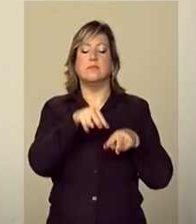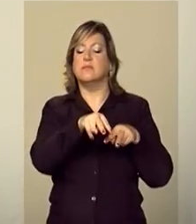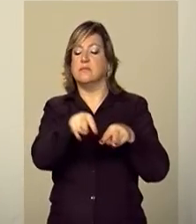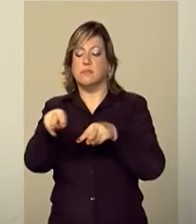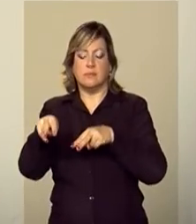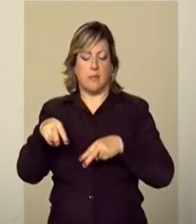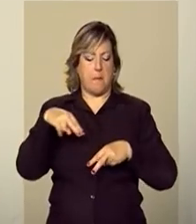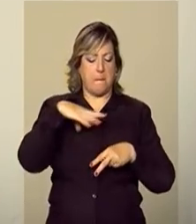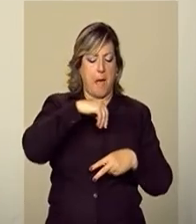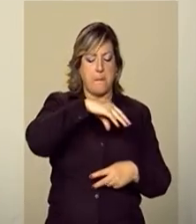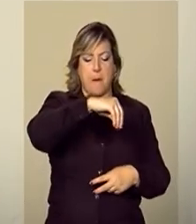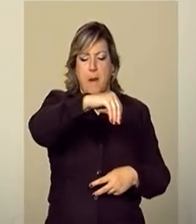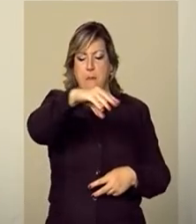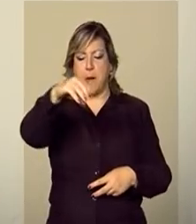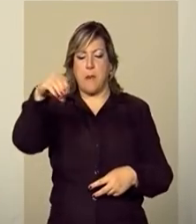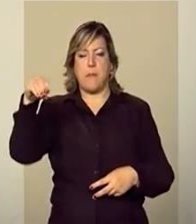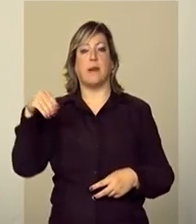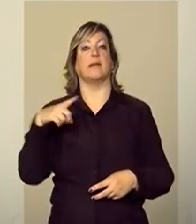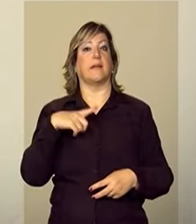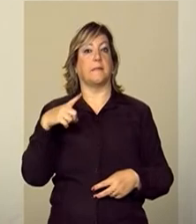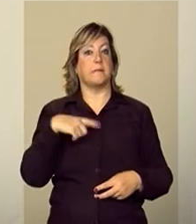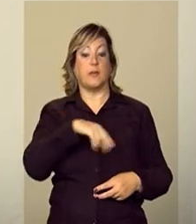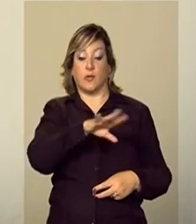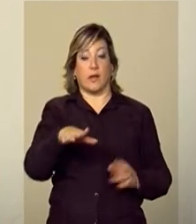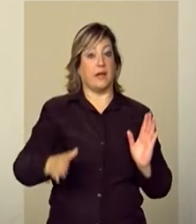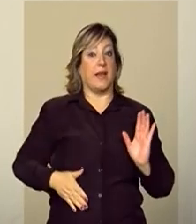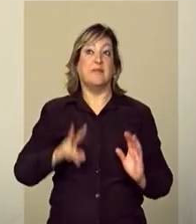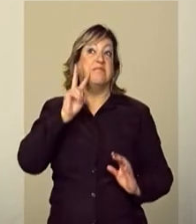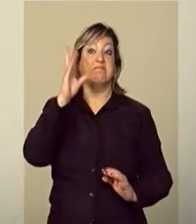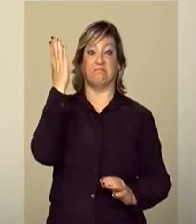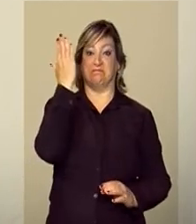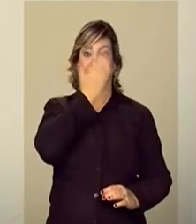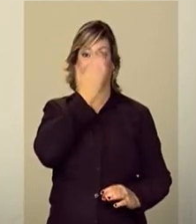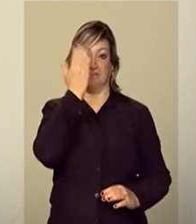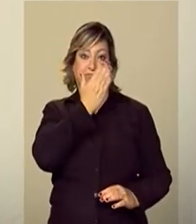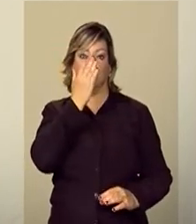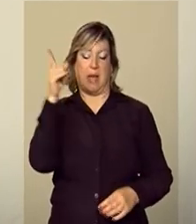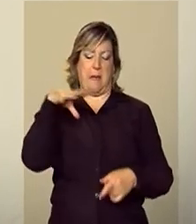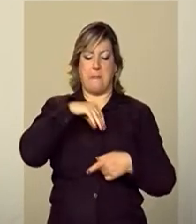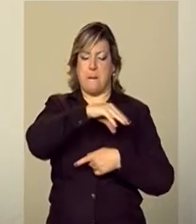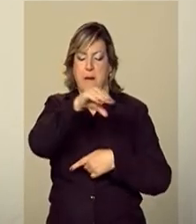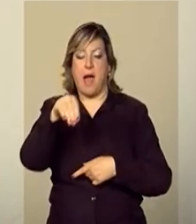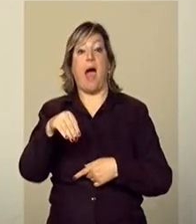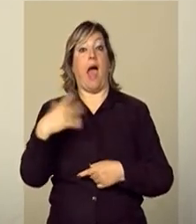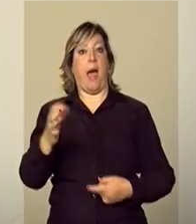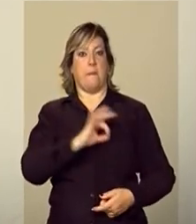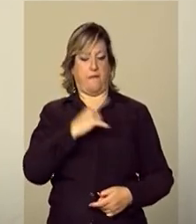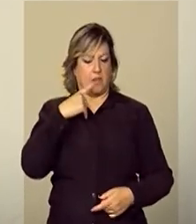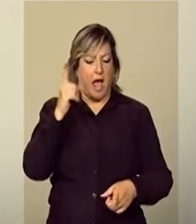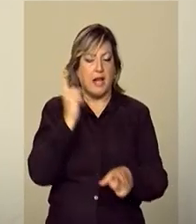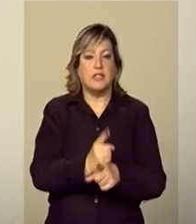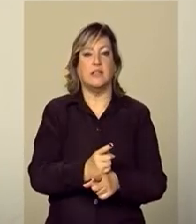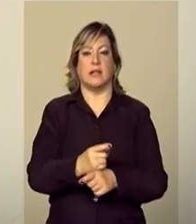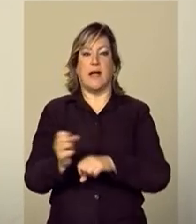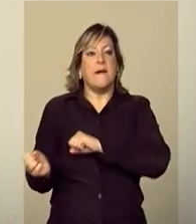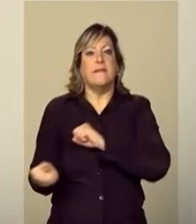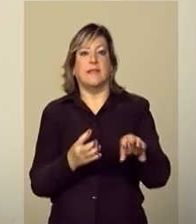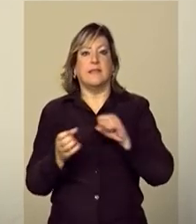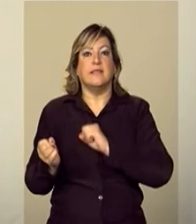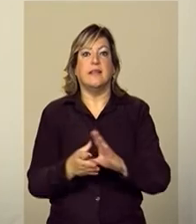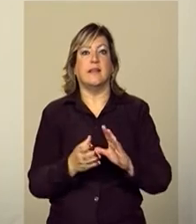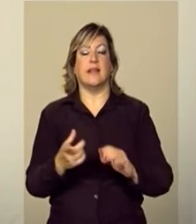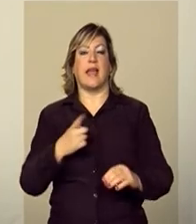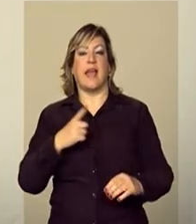a ação dos criminosos sem ser percebido por eles Luciana com isso os agentes identificam mercadorias suspeitas